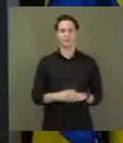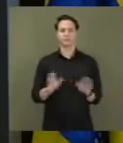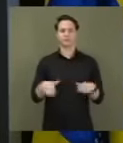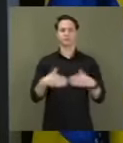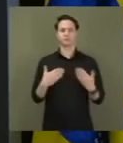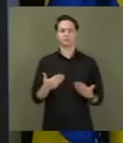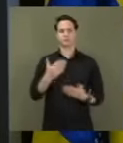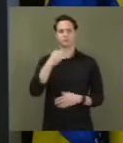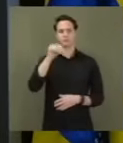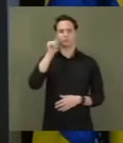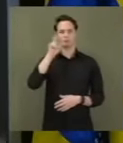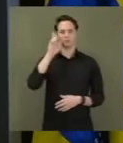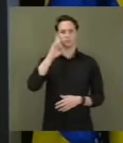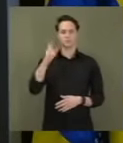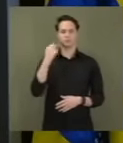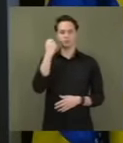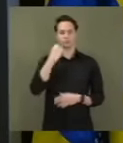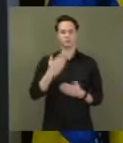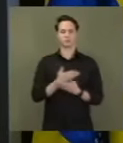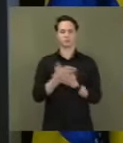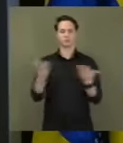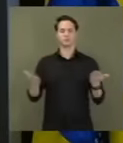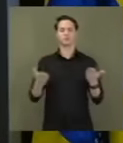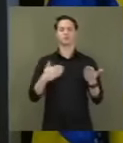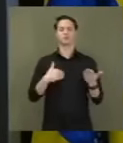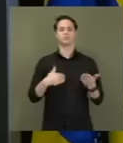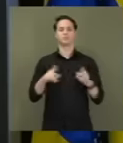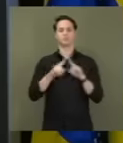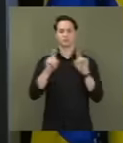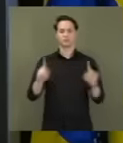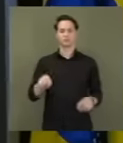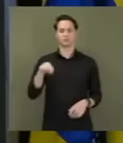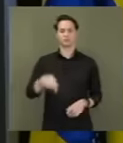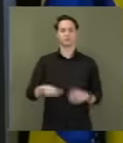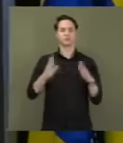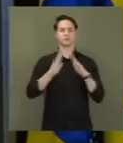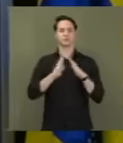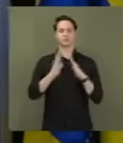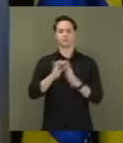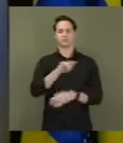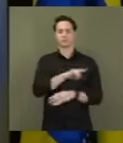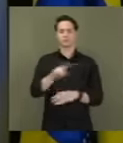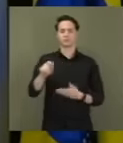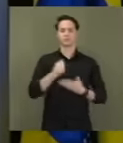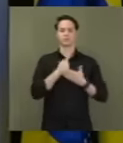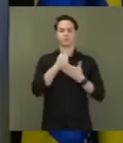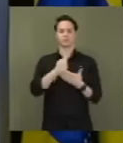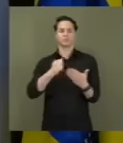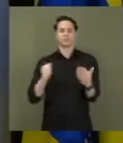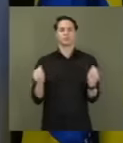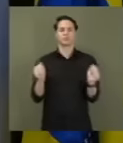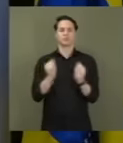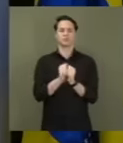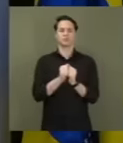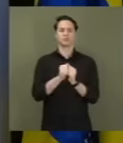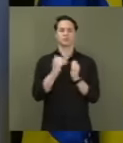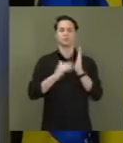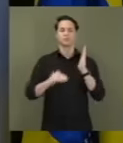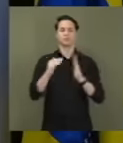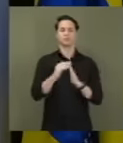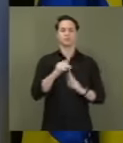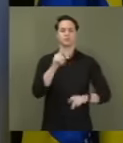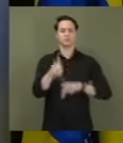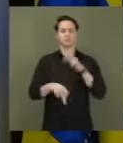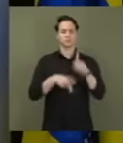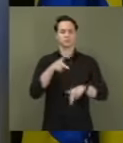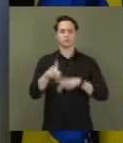Senhoras senadoras, senhores senadores, funcionários dessa casa, assessores, todos brasileiros,